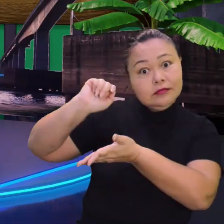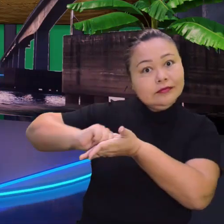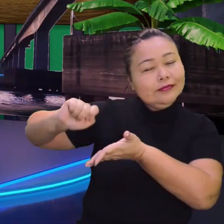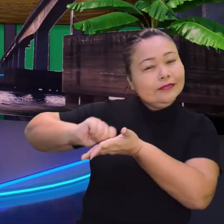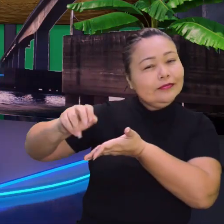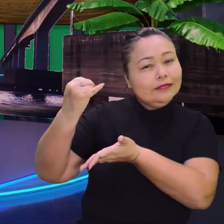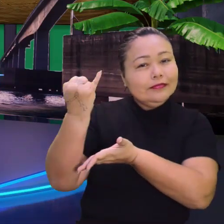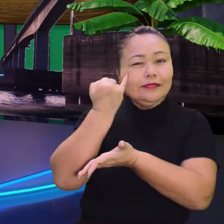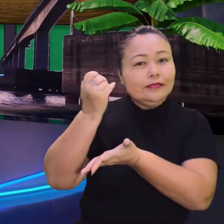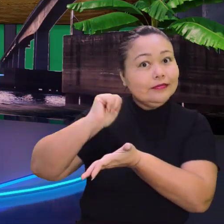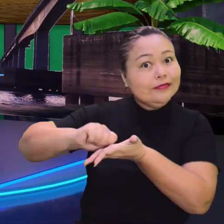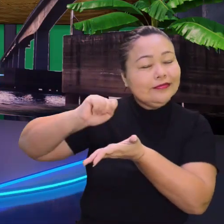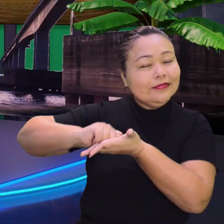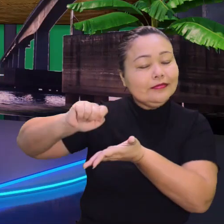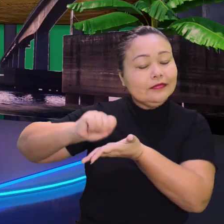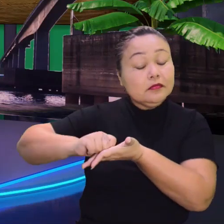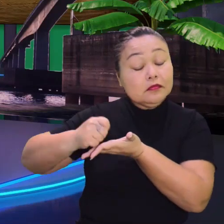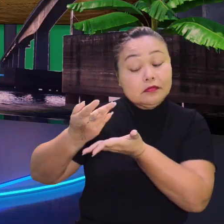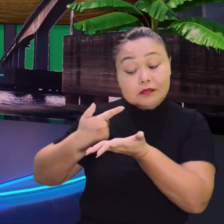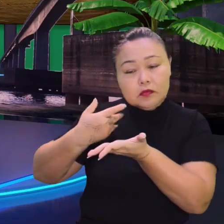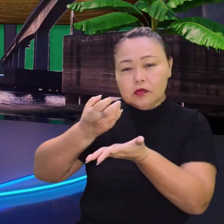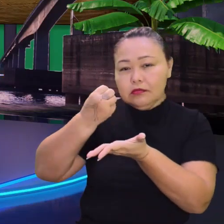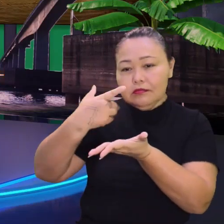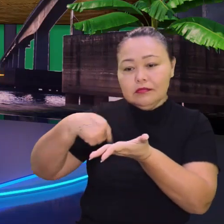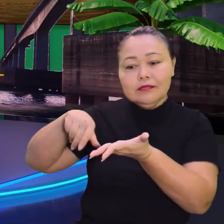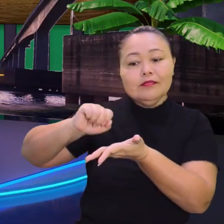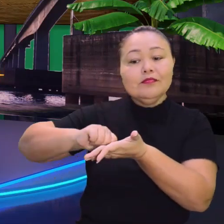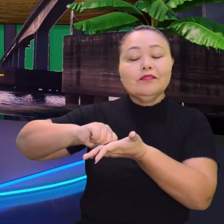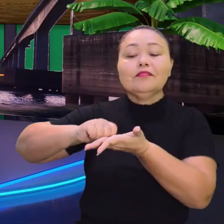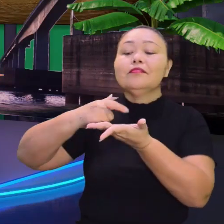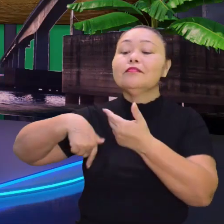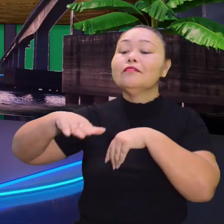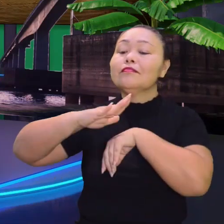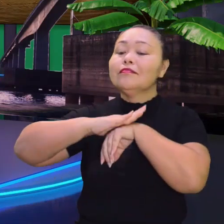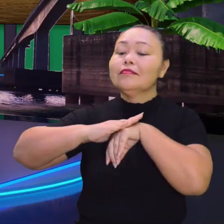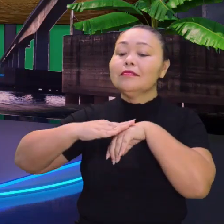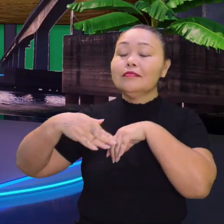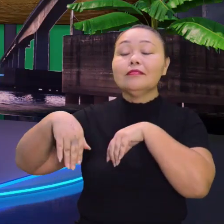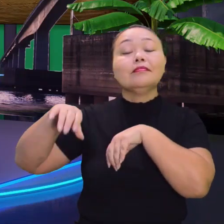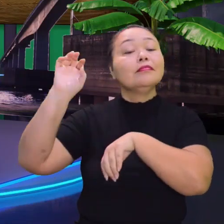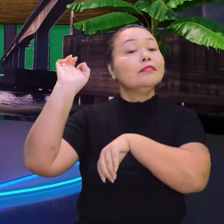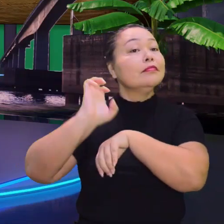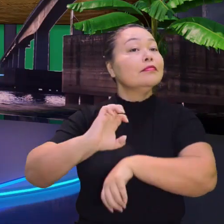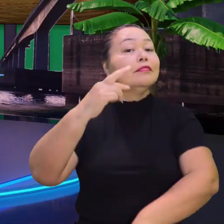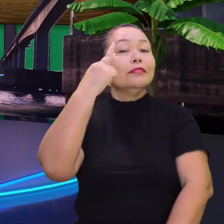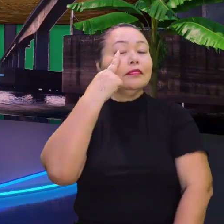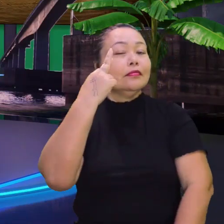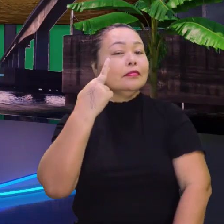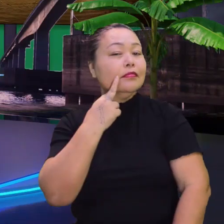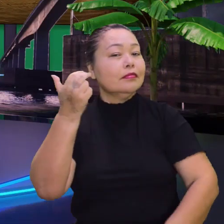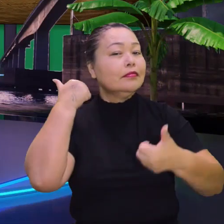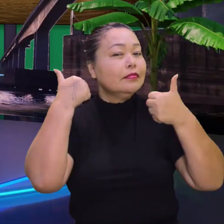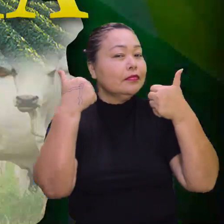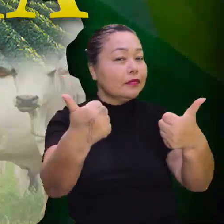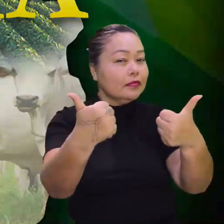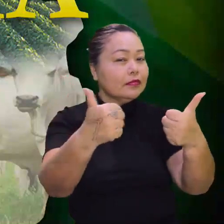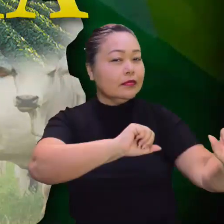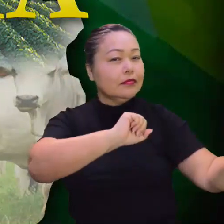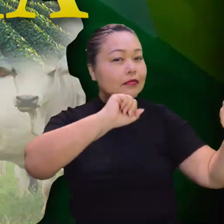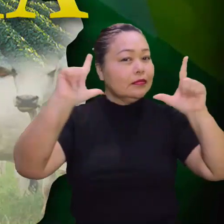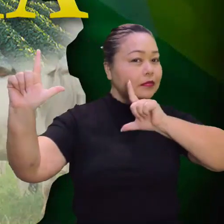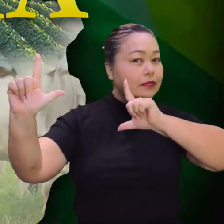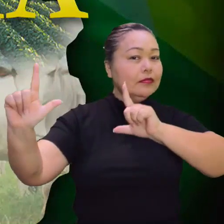as informações preciosas sobre o nosso querido estado de Rondônia. Beleza? De olho na tela. Vamos